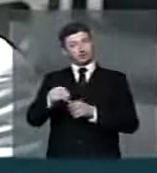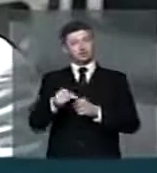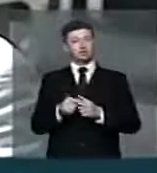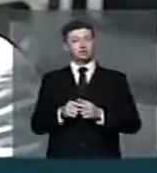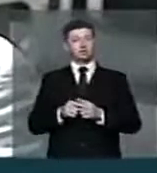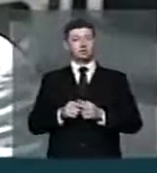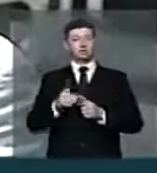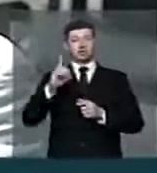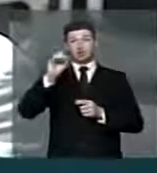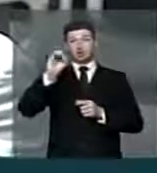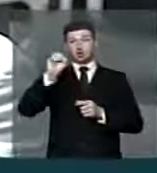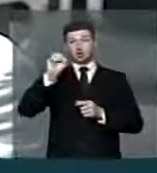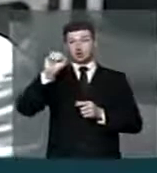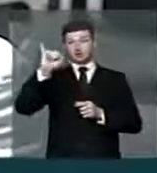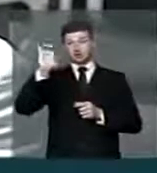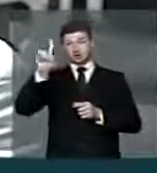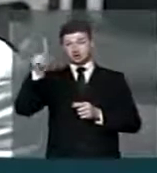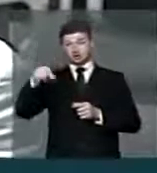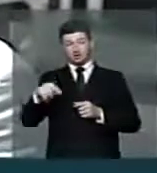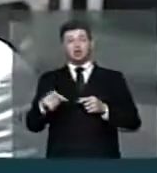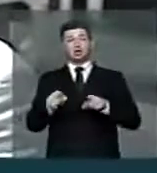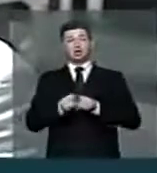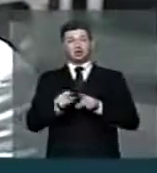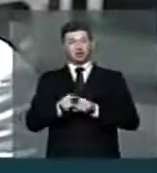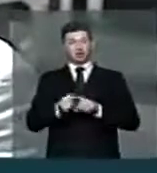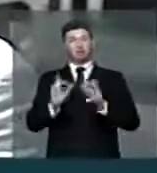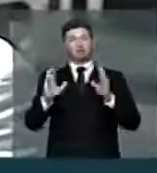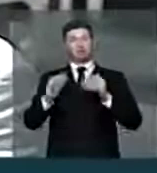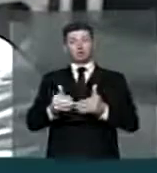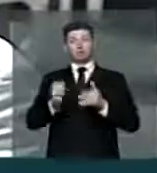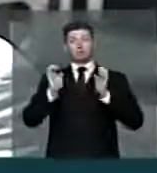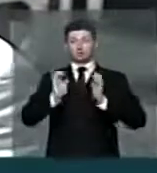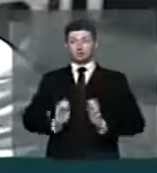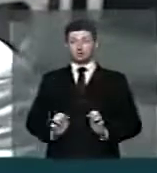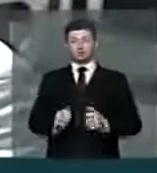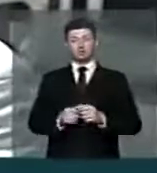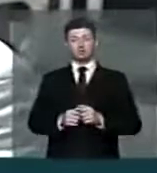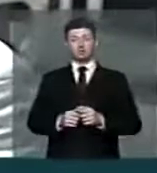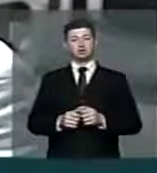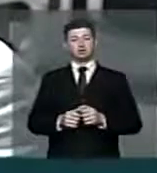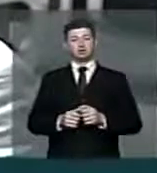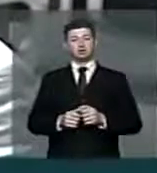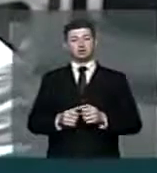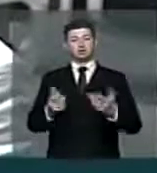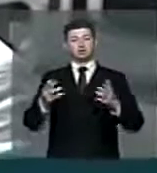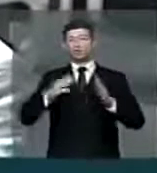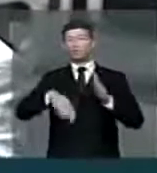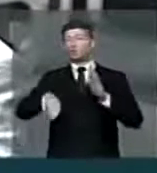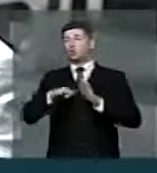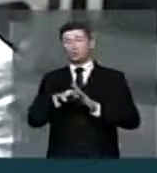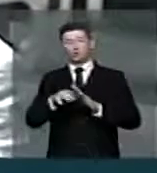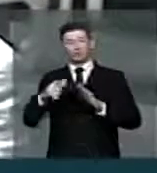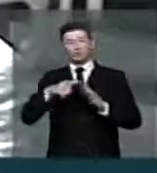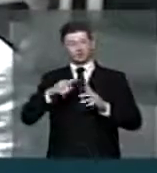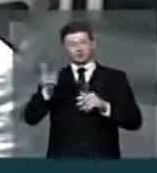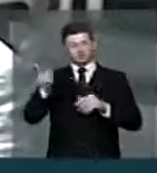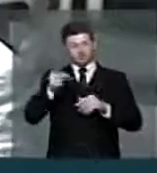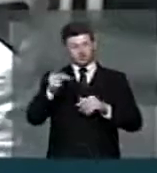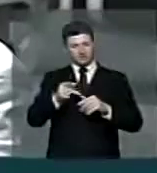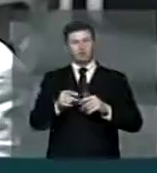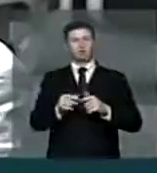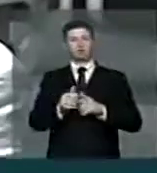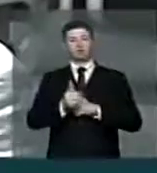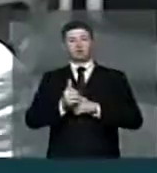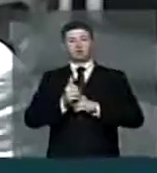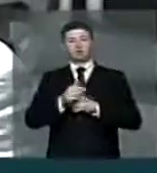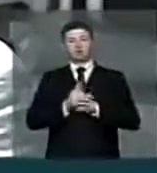O dossiê também é objeto de uma comissão de ética que fizemos, quer dizer, tudo que houver de irregularidade,